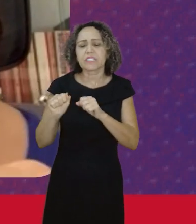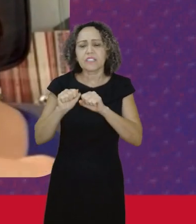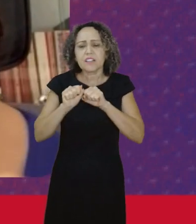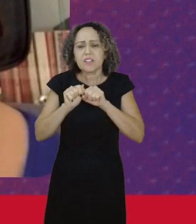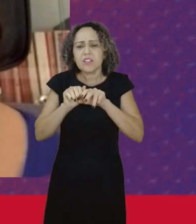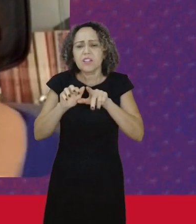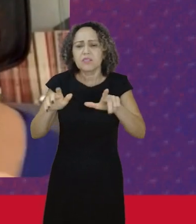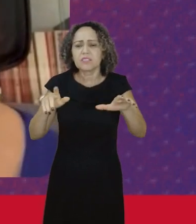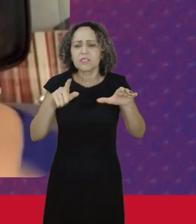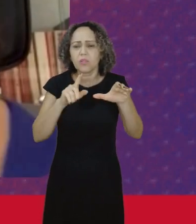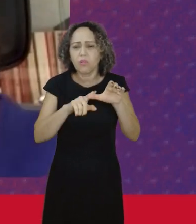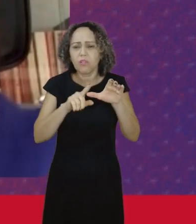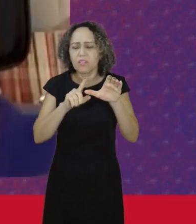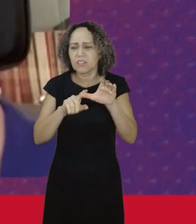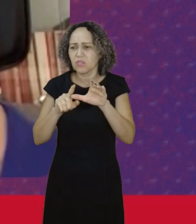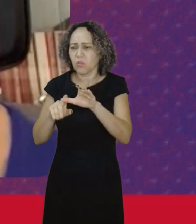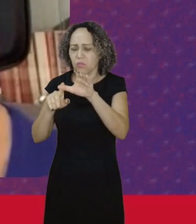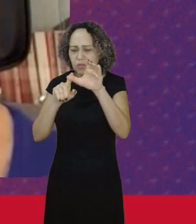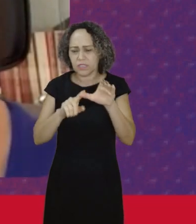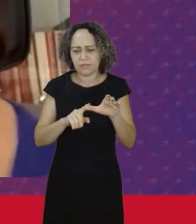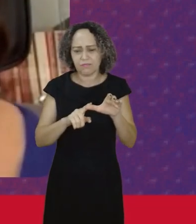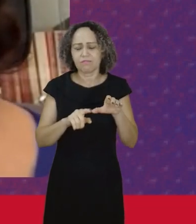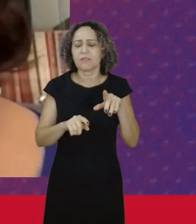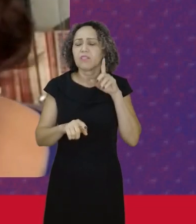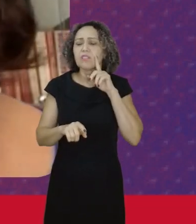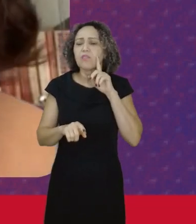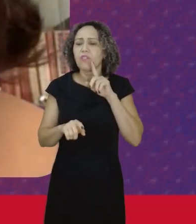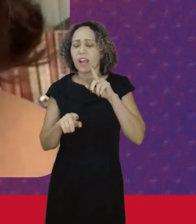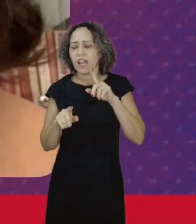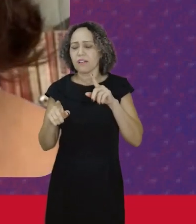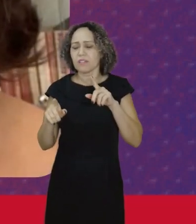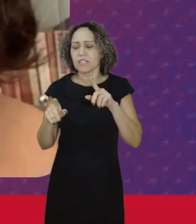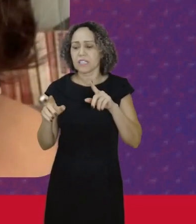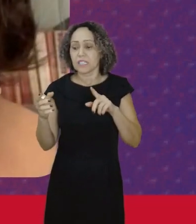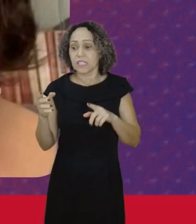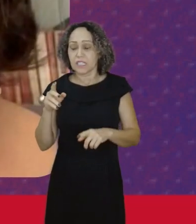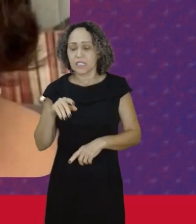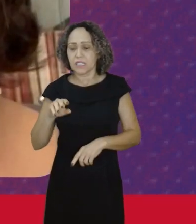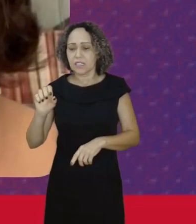queria infiltrar em todos os países agentes do comunismo.